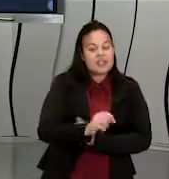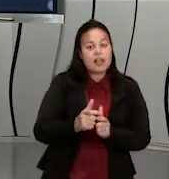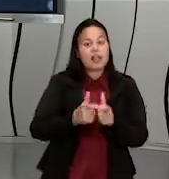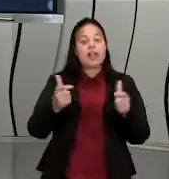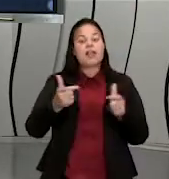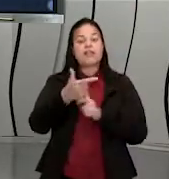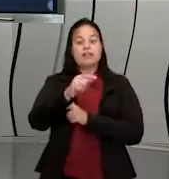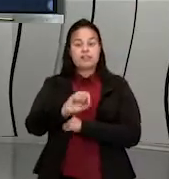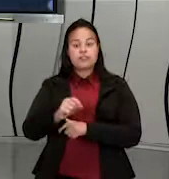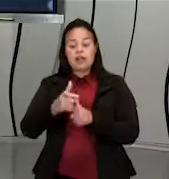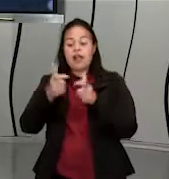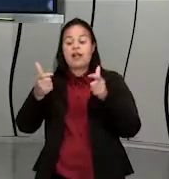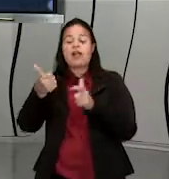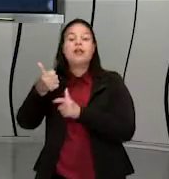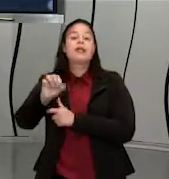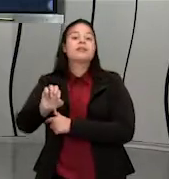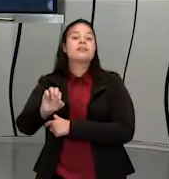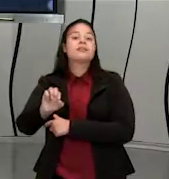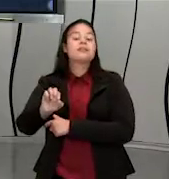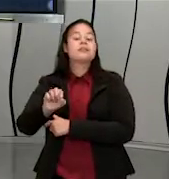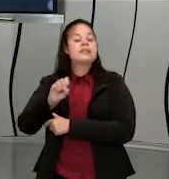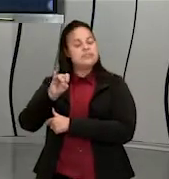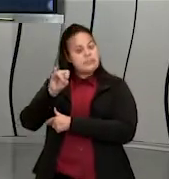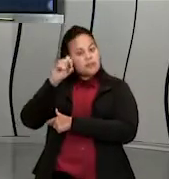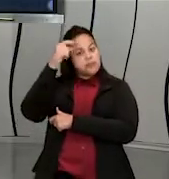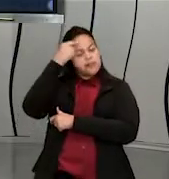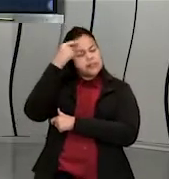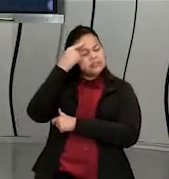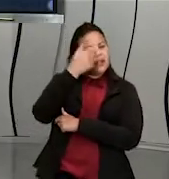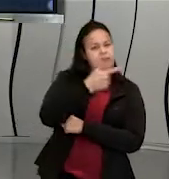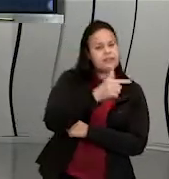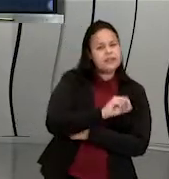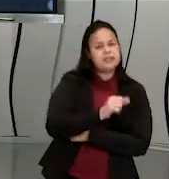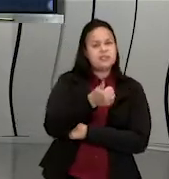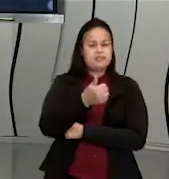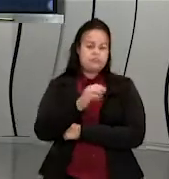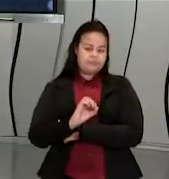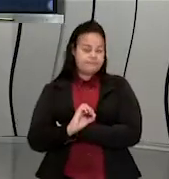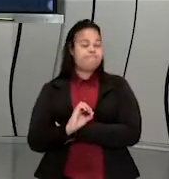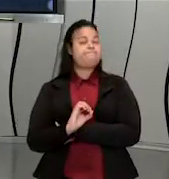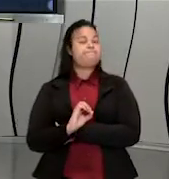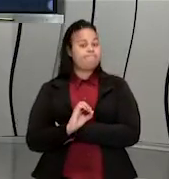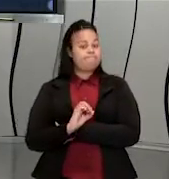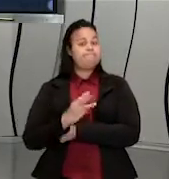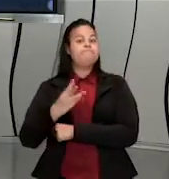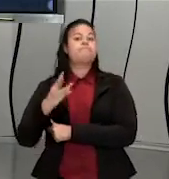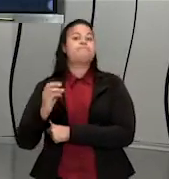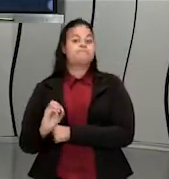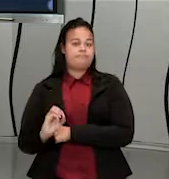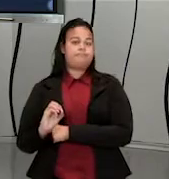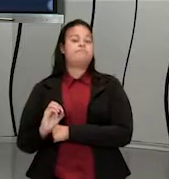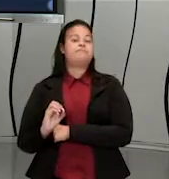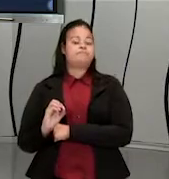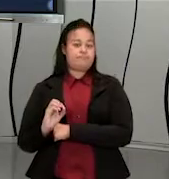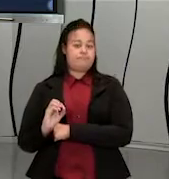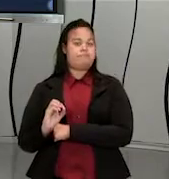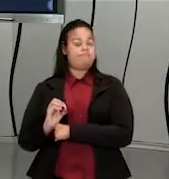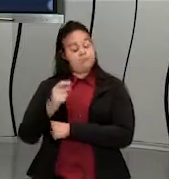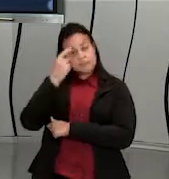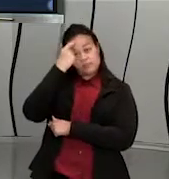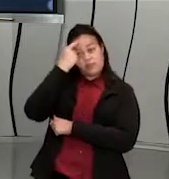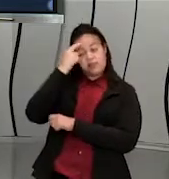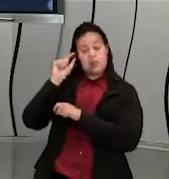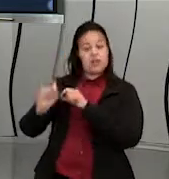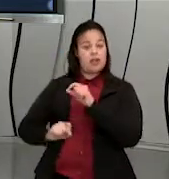aumentou 20, aumentou 10. Se você for pensar em 20 e 10, vão dar 30. Então você vai estar pensando assim,